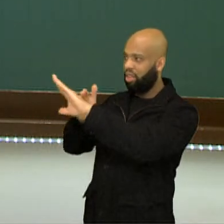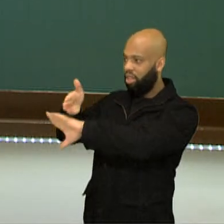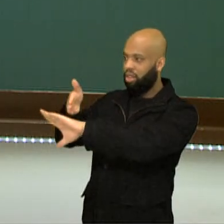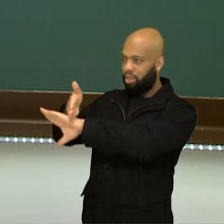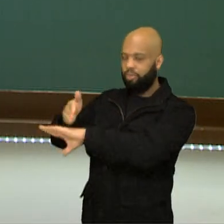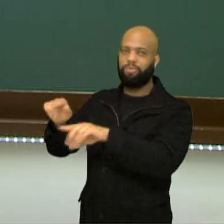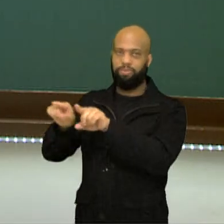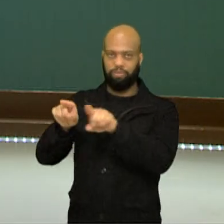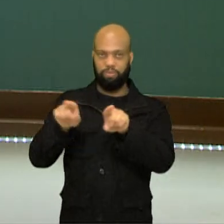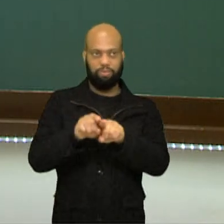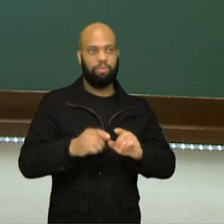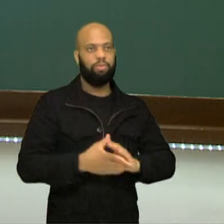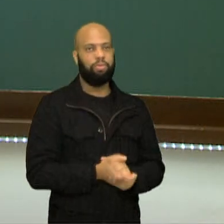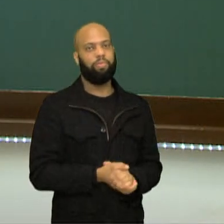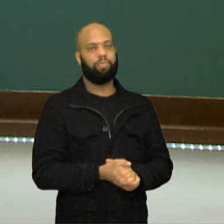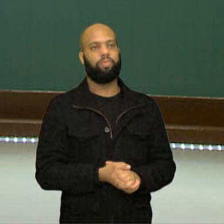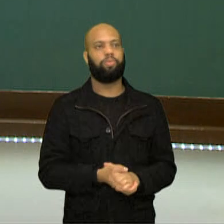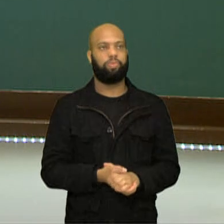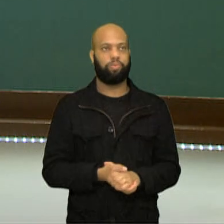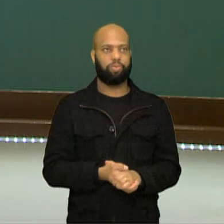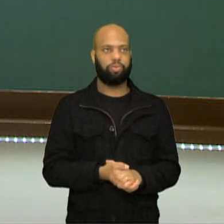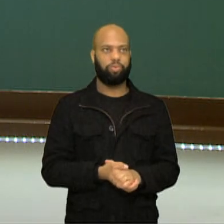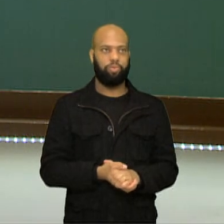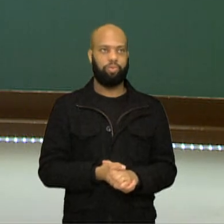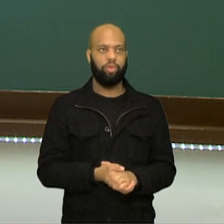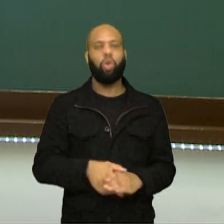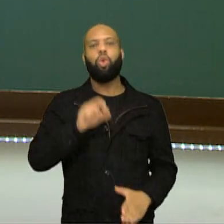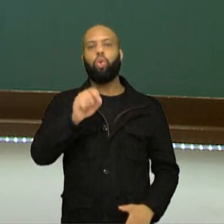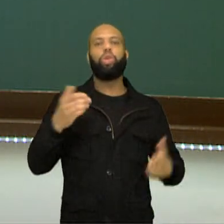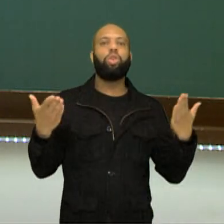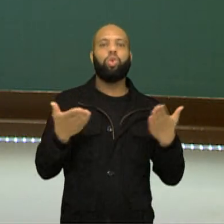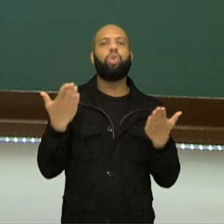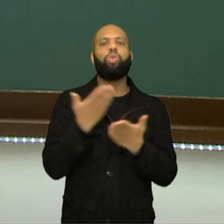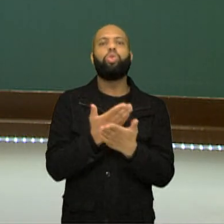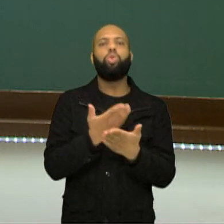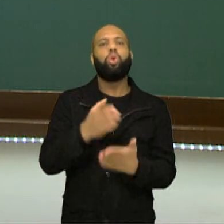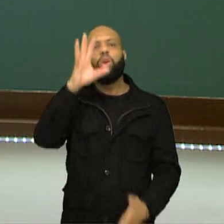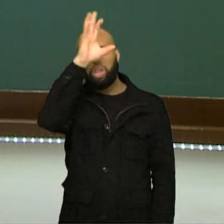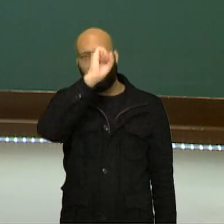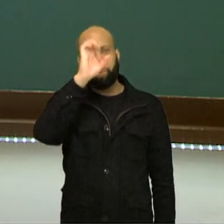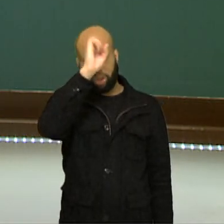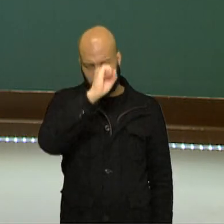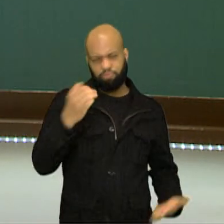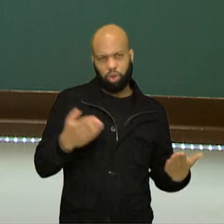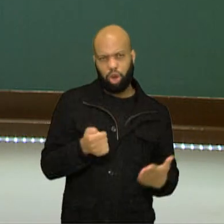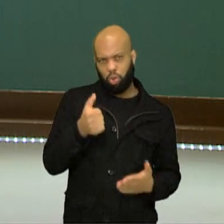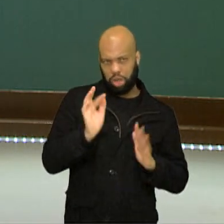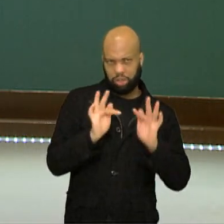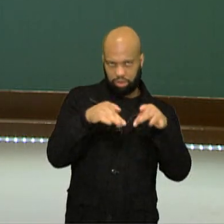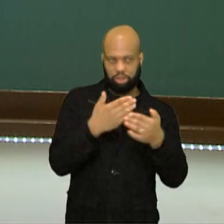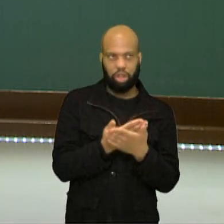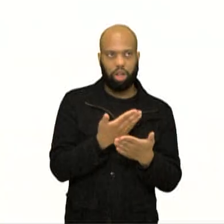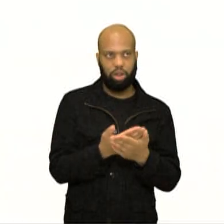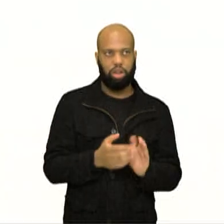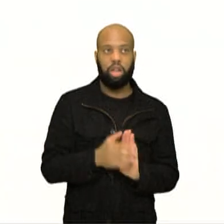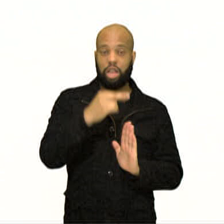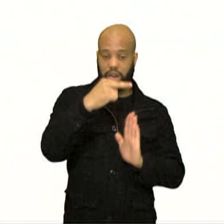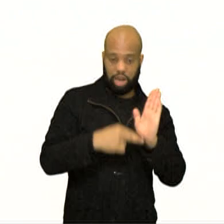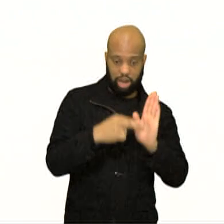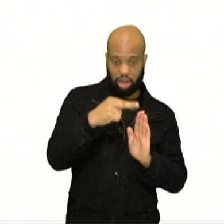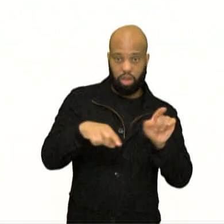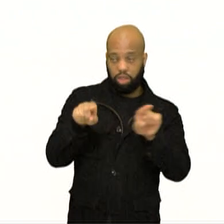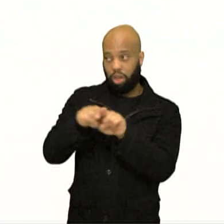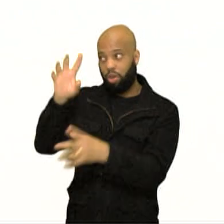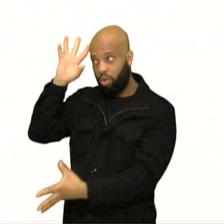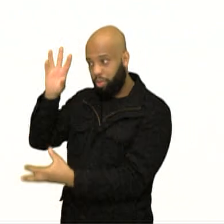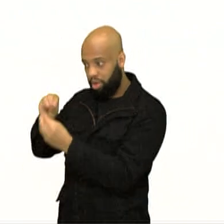Code aí na tela de vocês. Bom, para finalizar então, o que aprendemos? Lemos e